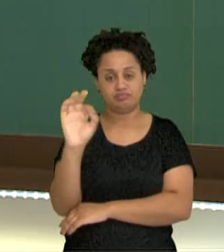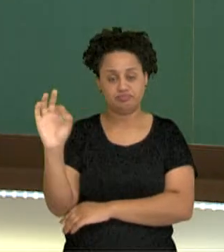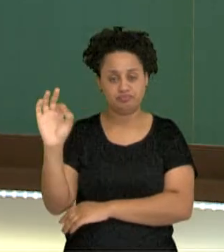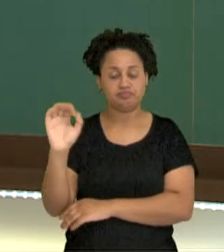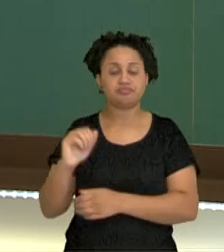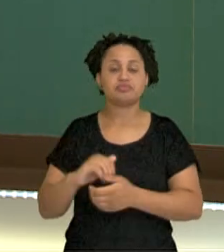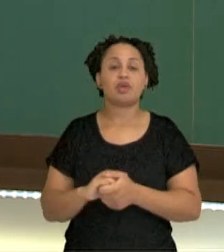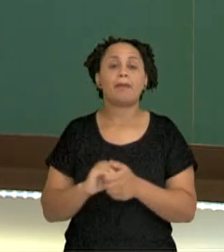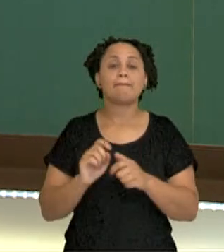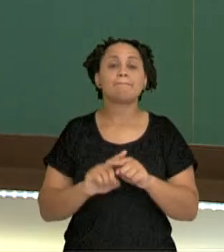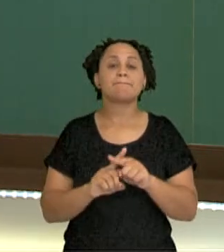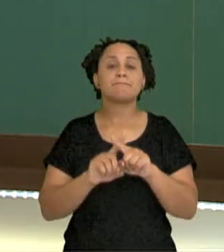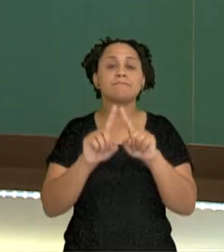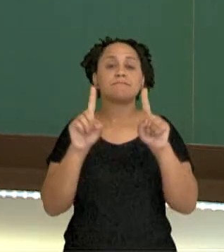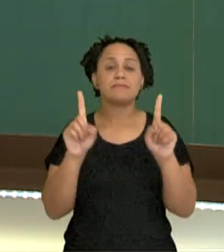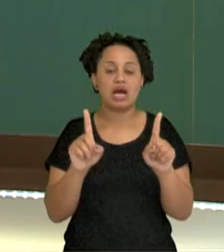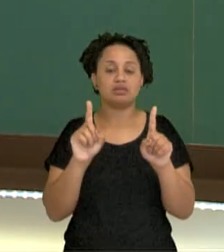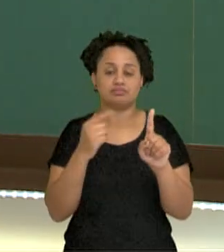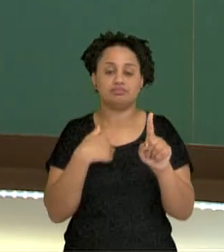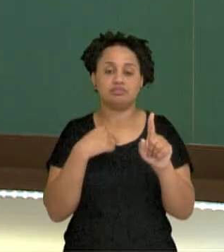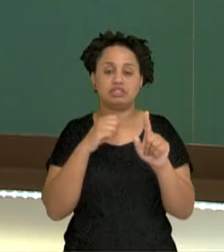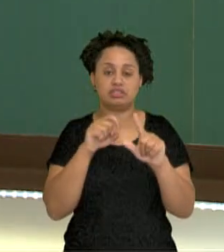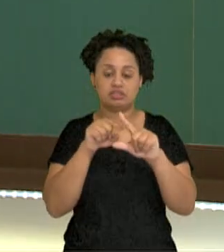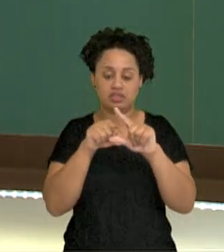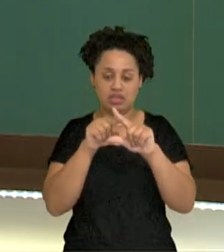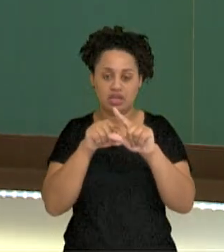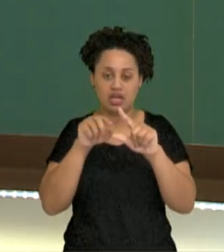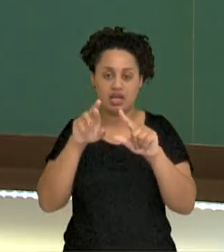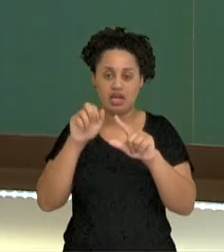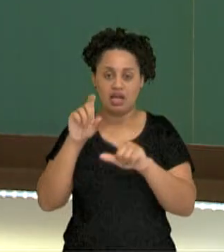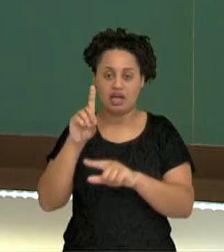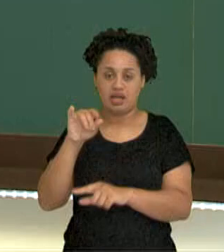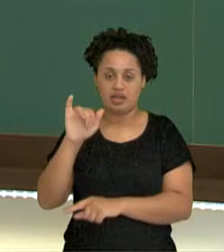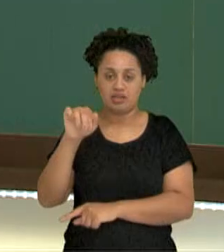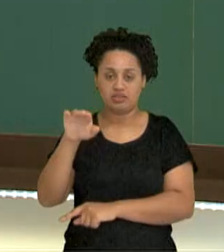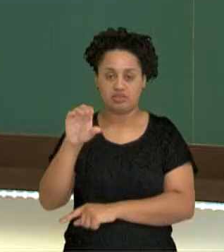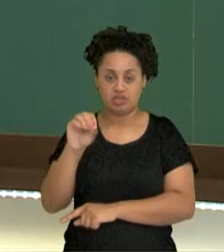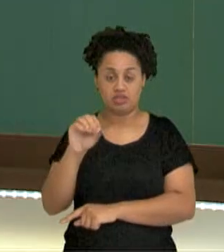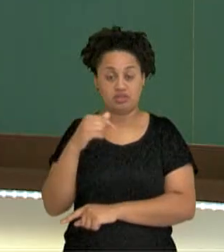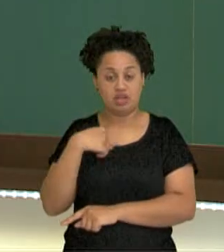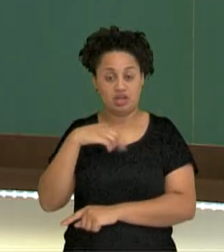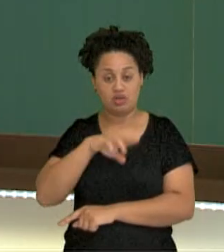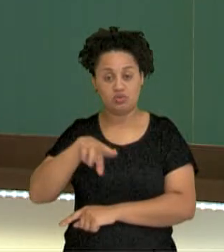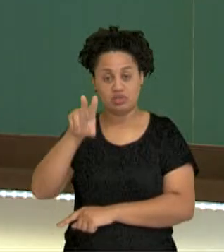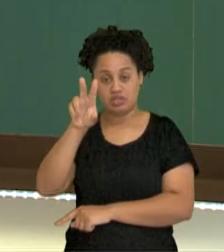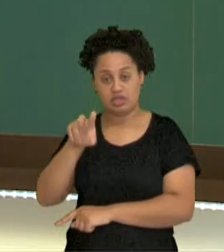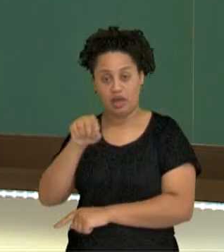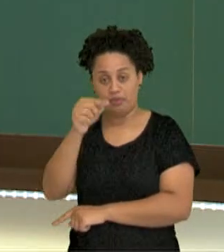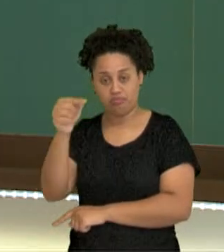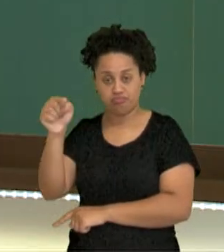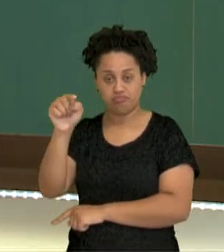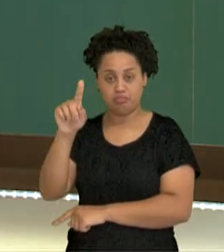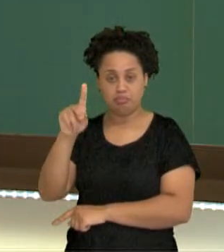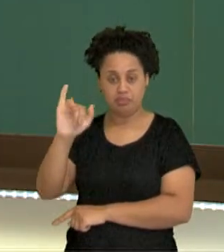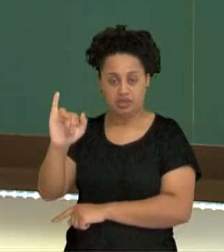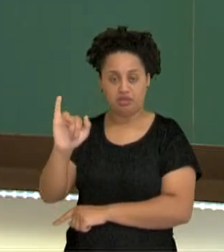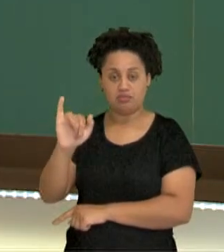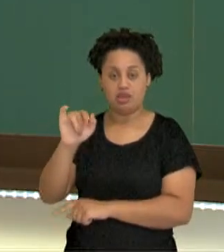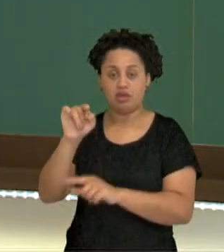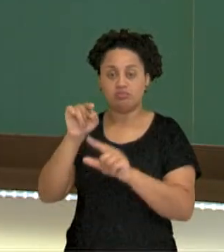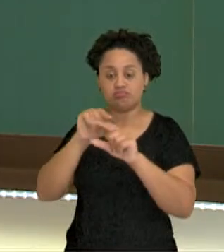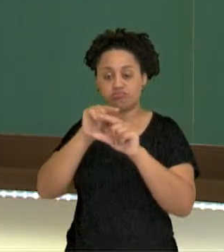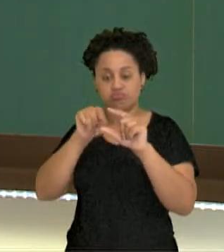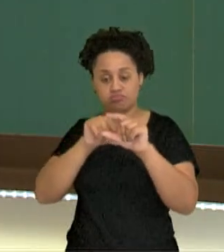gente fala em ângulos em radianos, nós vamos usar o π. A volta inteira são